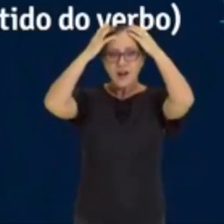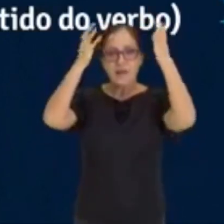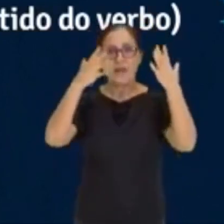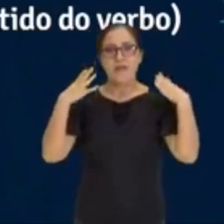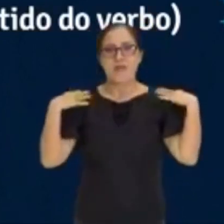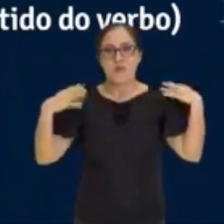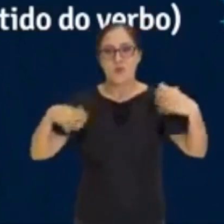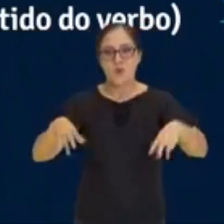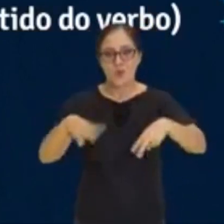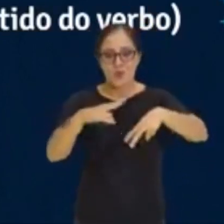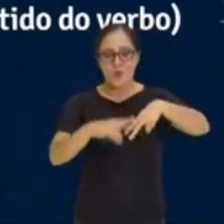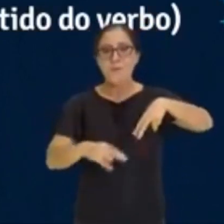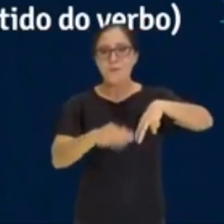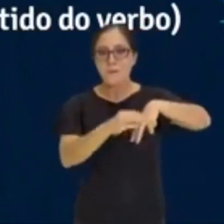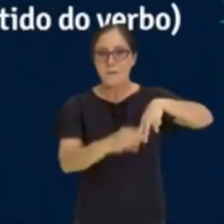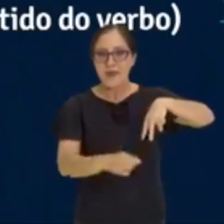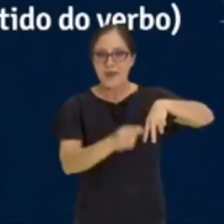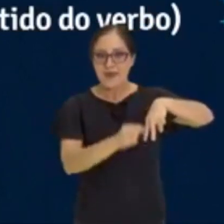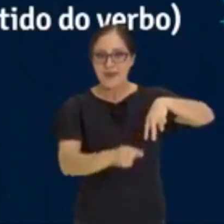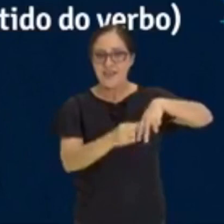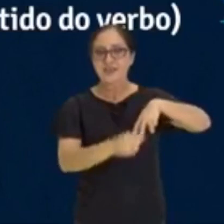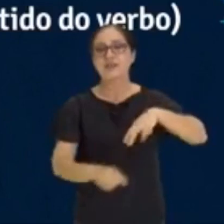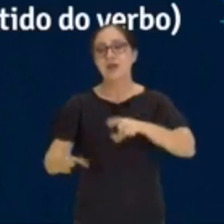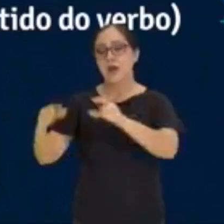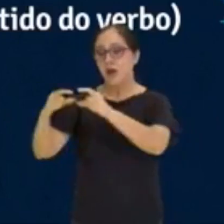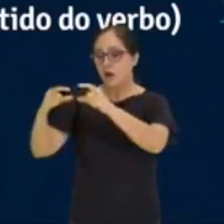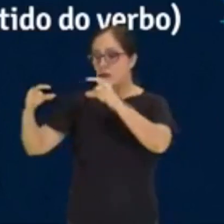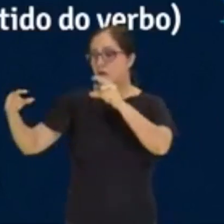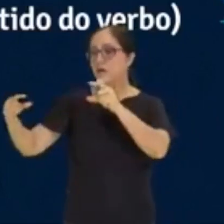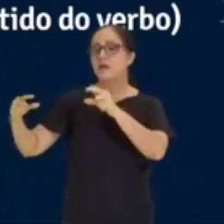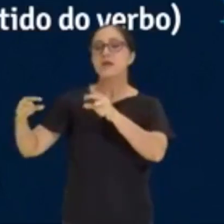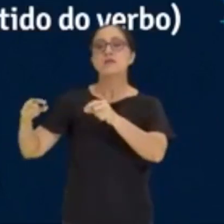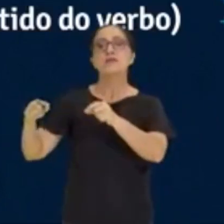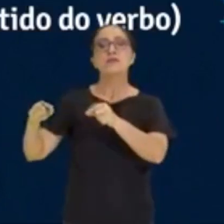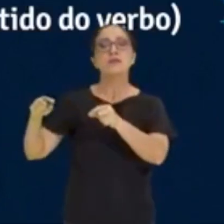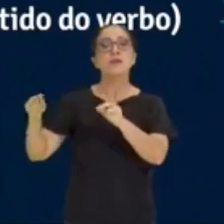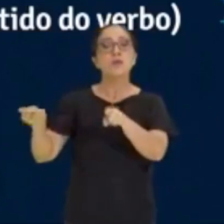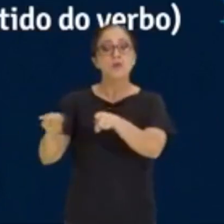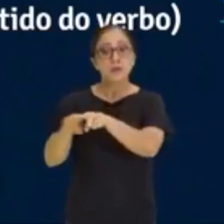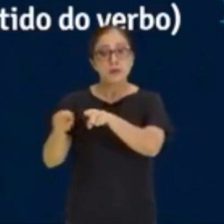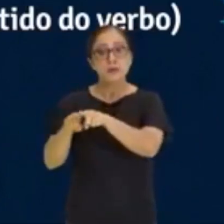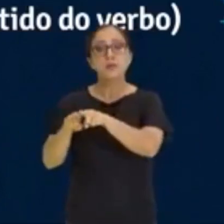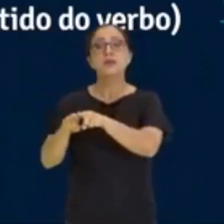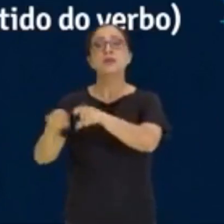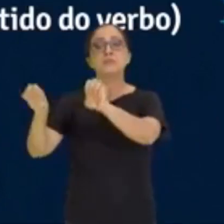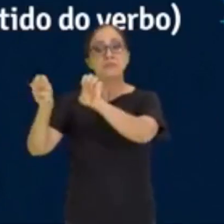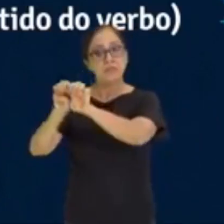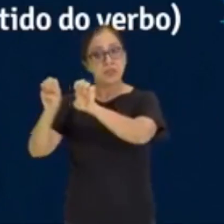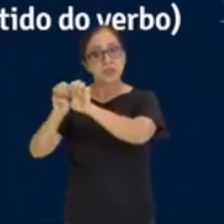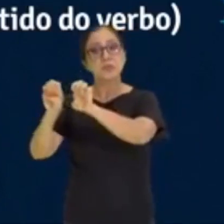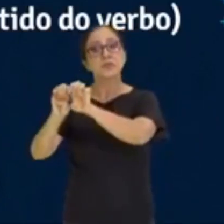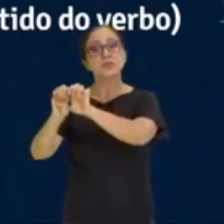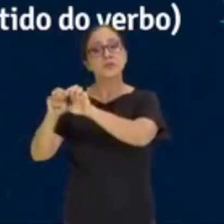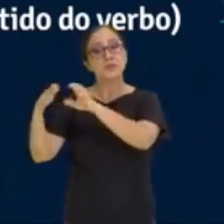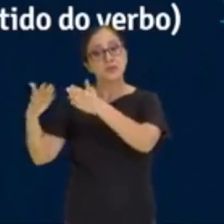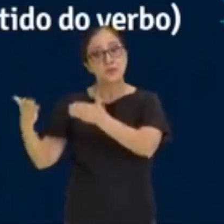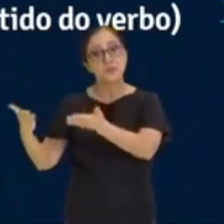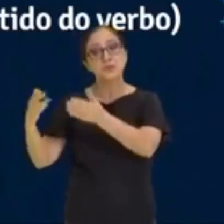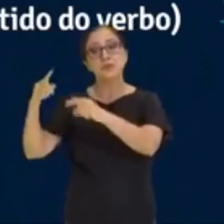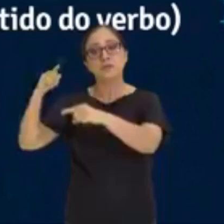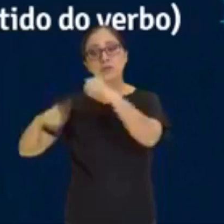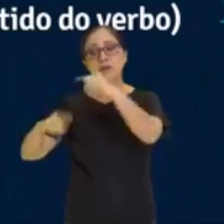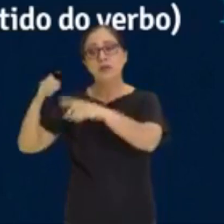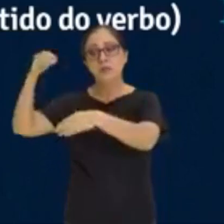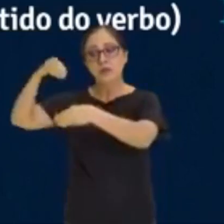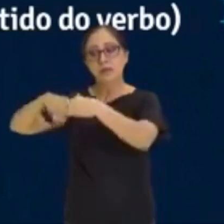tronco e membros, uma oração também é constituída de algumas partes, de alguns